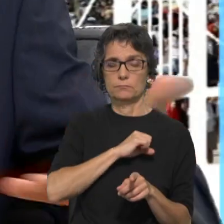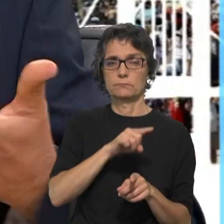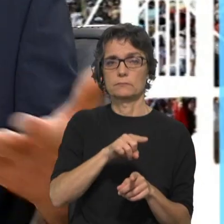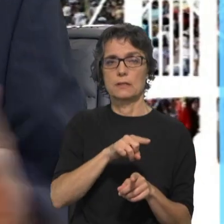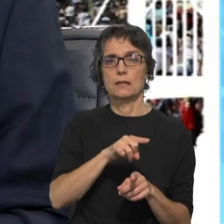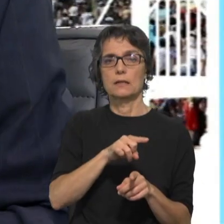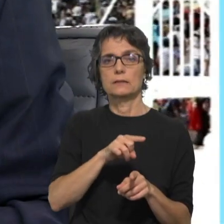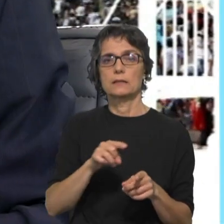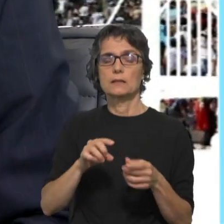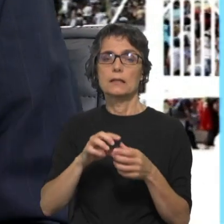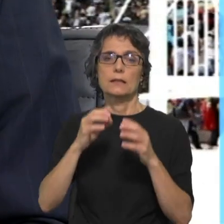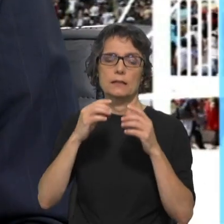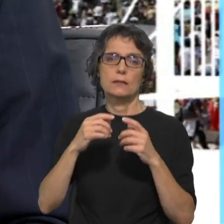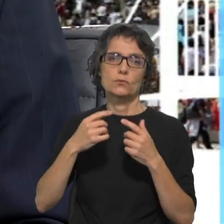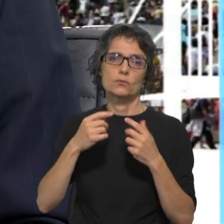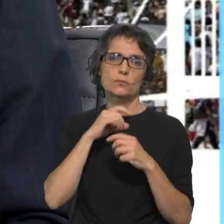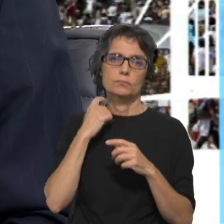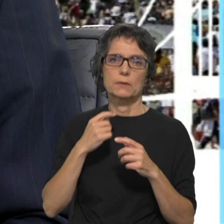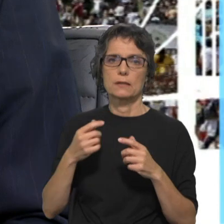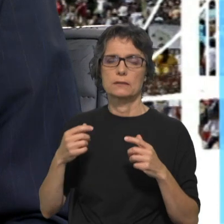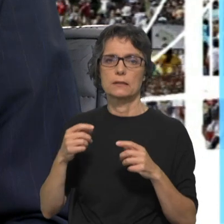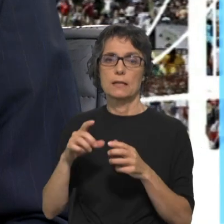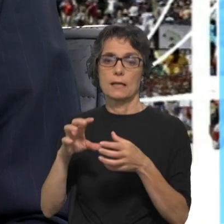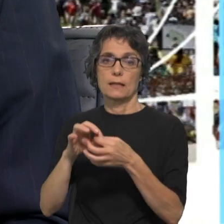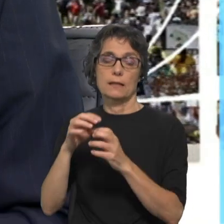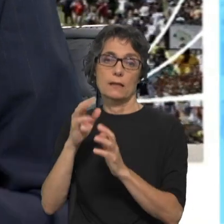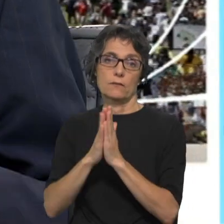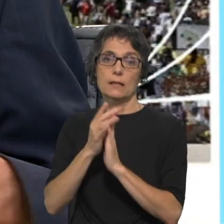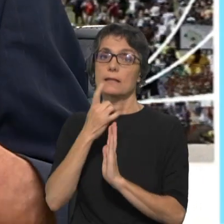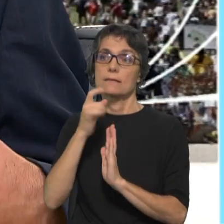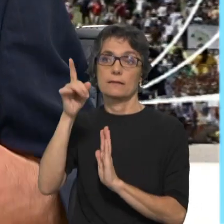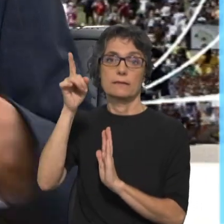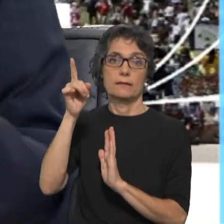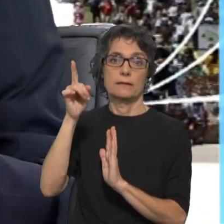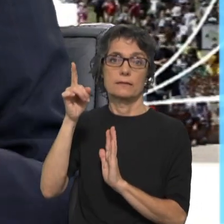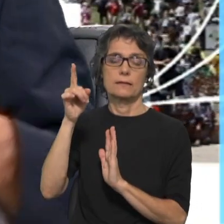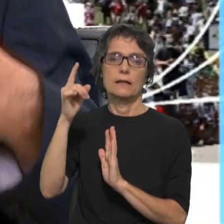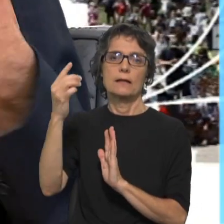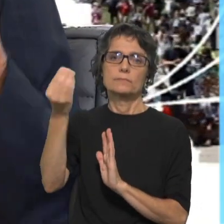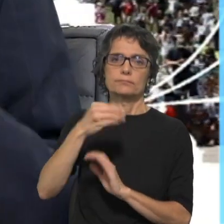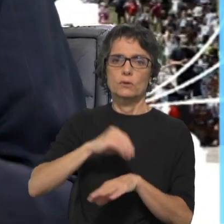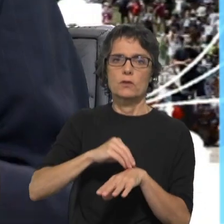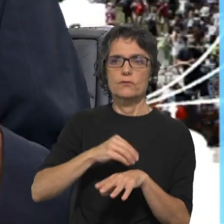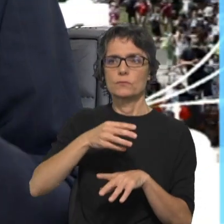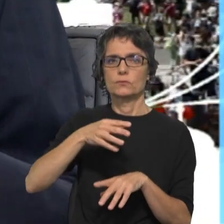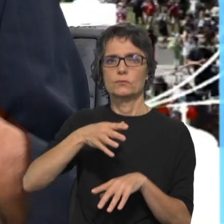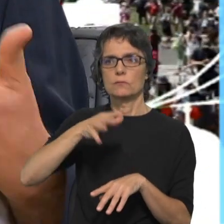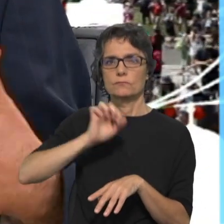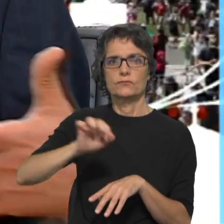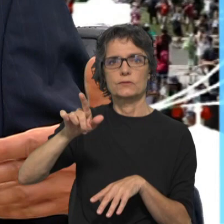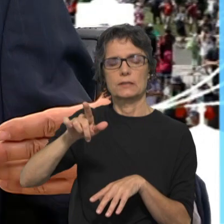militares ligados à Igreja de Inglaterra, maioritariamente, acabaram por tornar esse testemunho, essa palavra